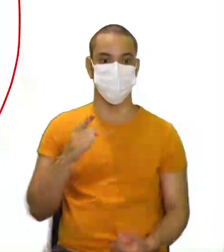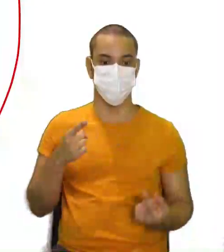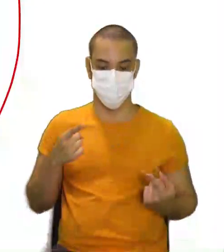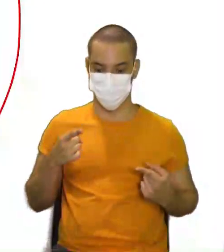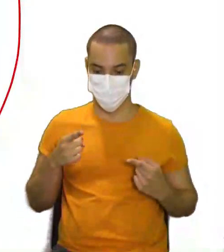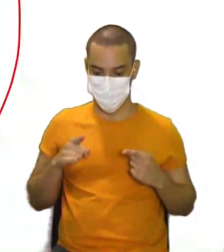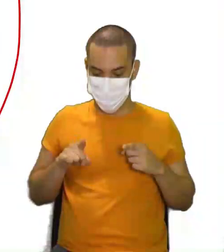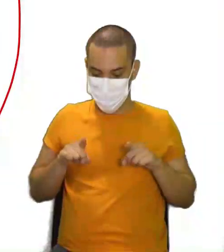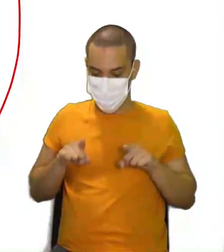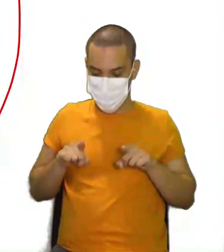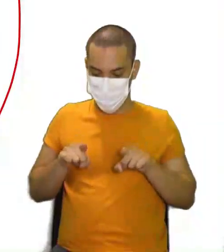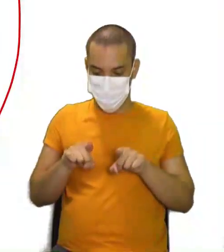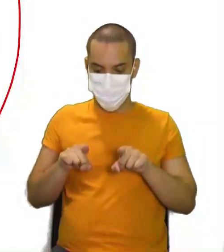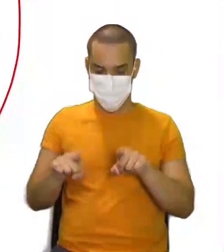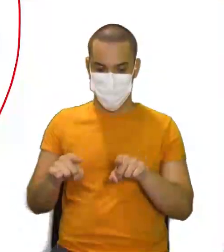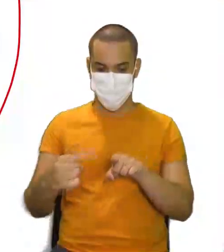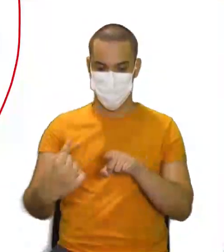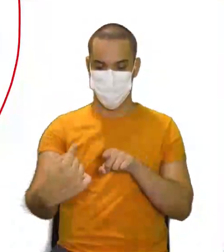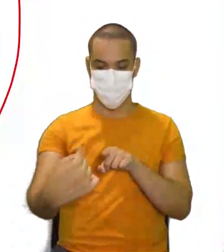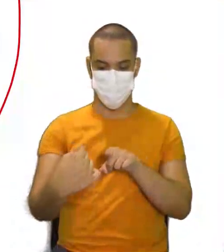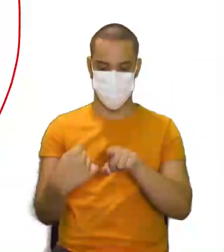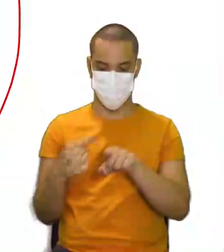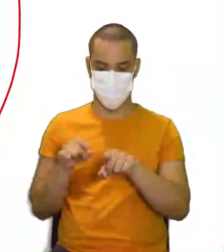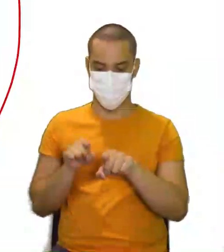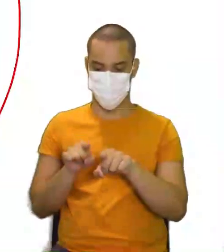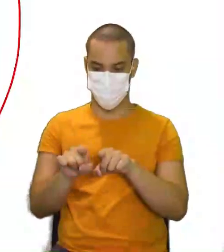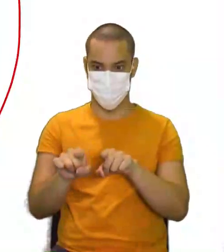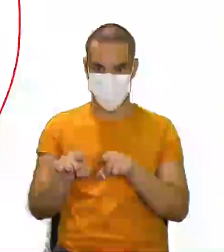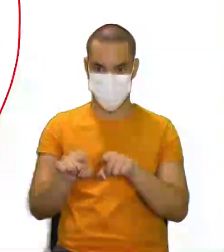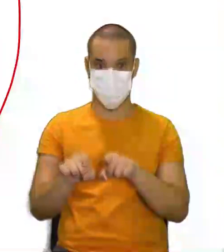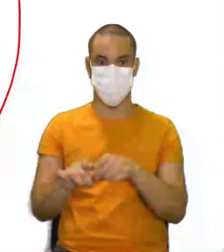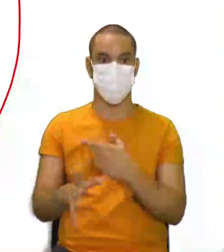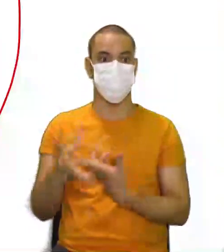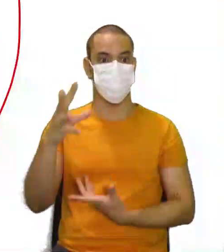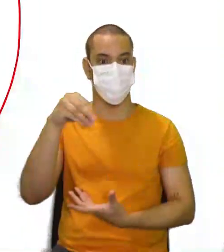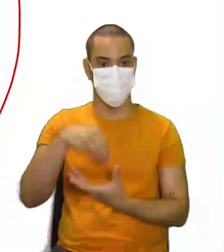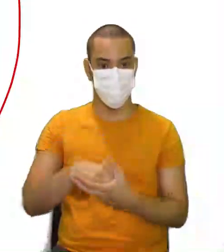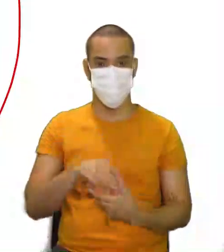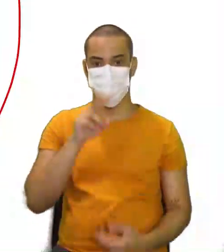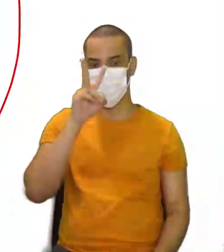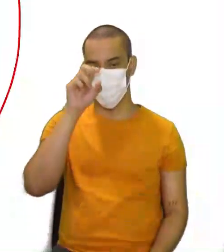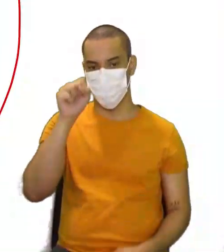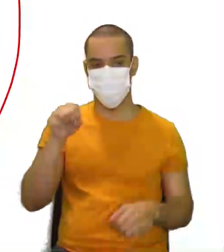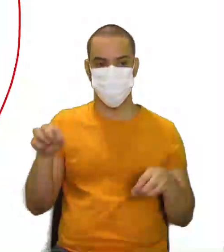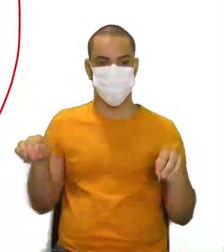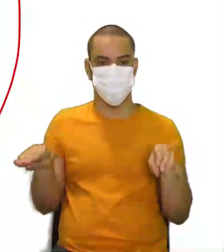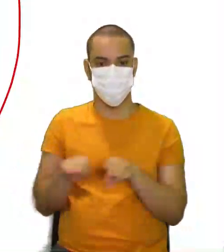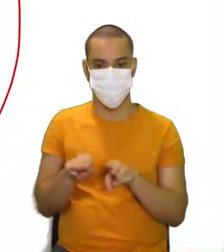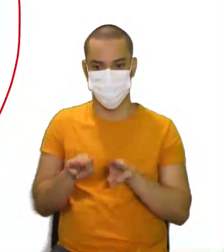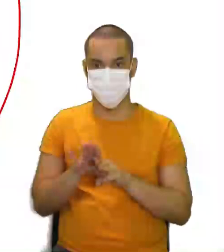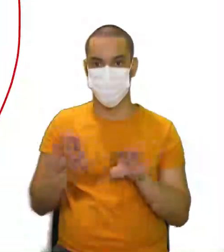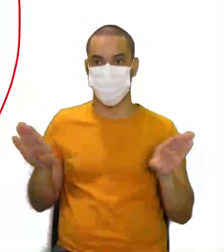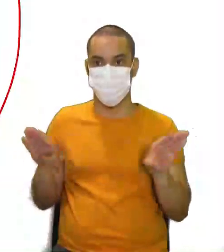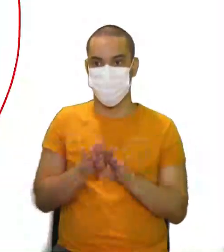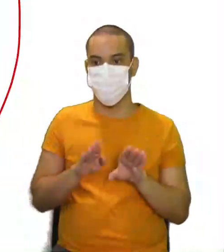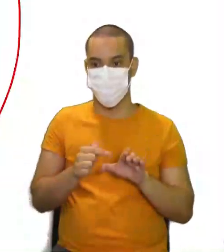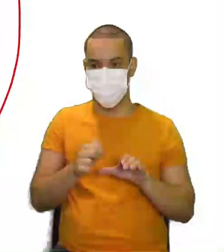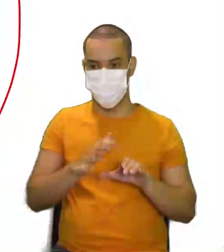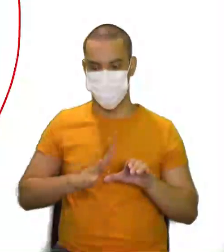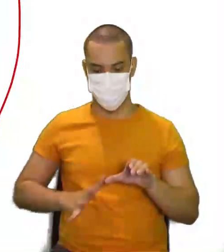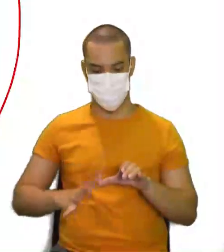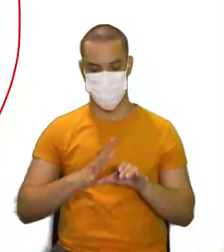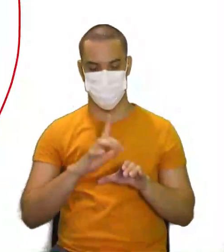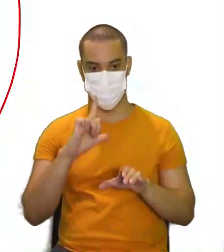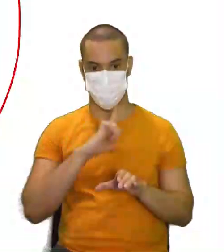paralelas. Olha só, a força magnética atuante sobre a partícula e o campo magnético produzido pela corrente